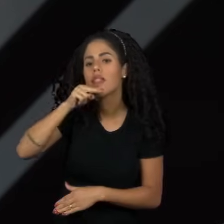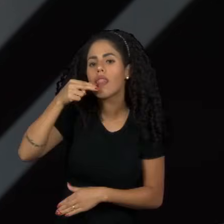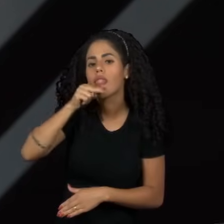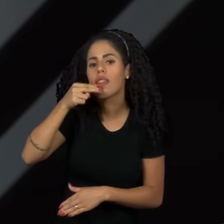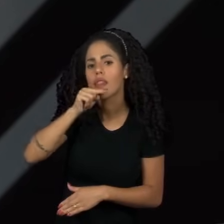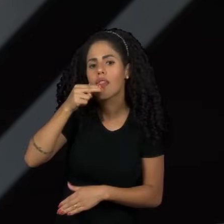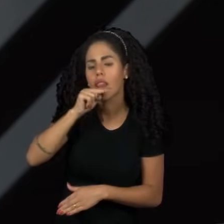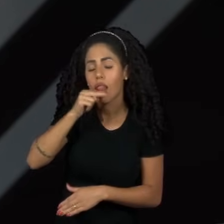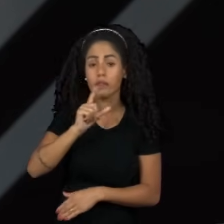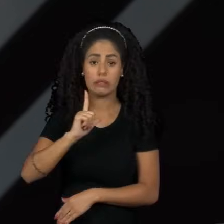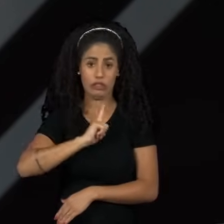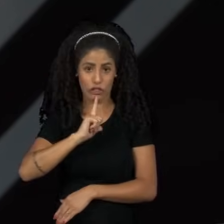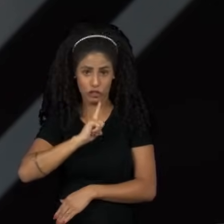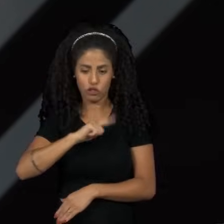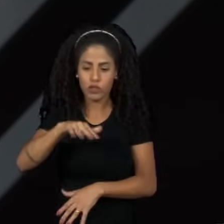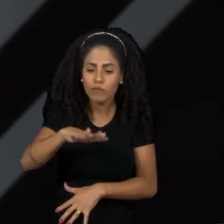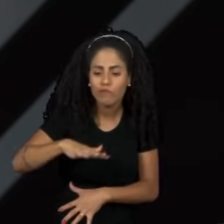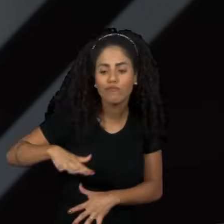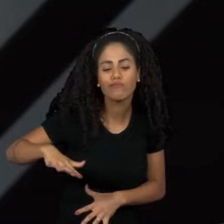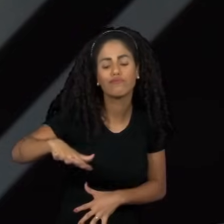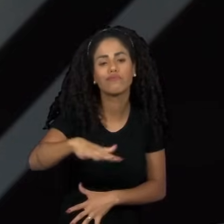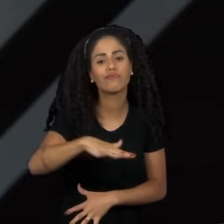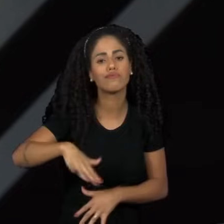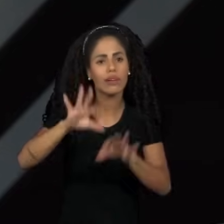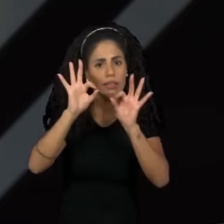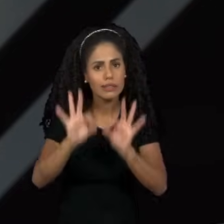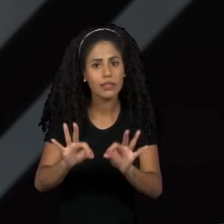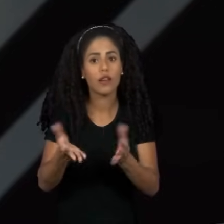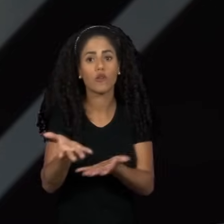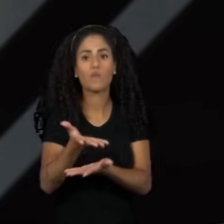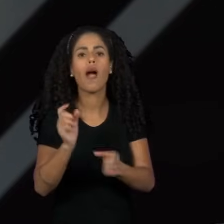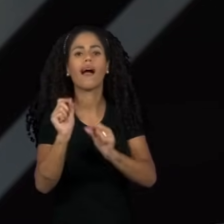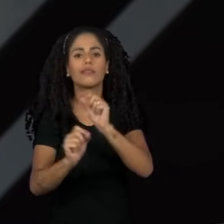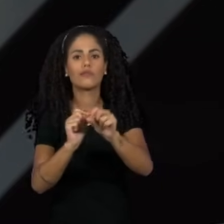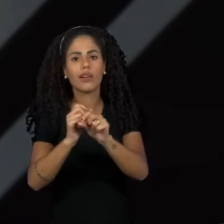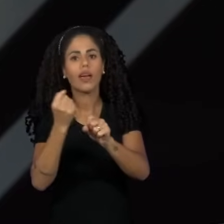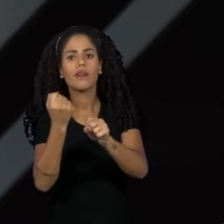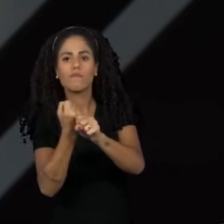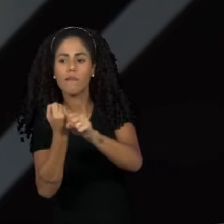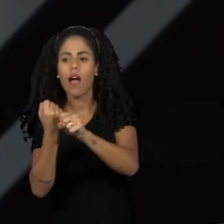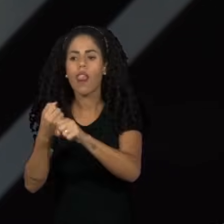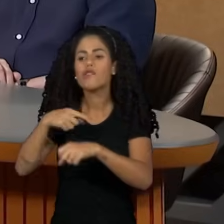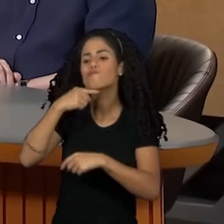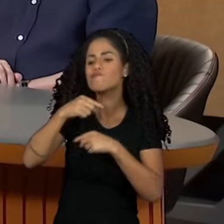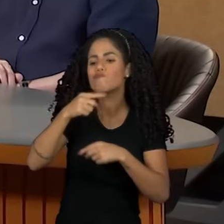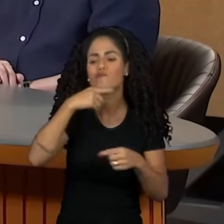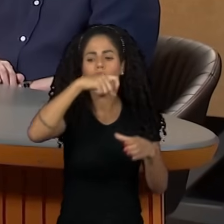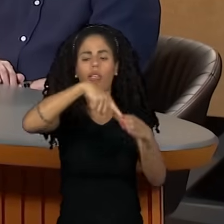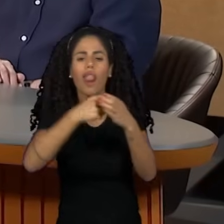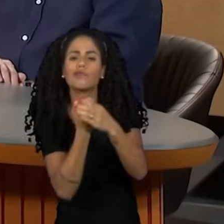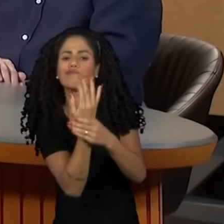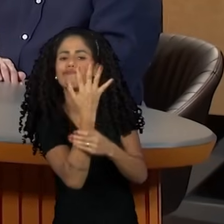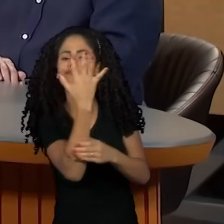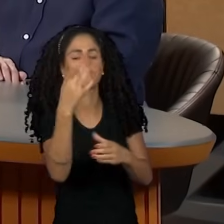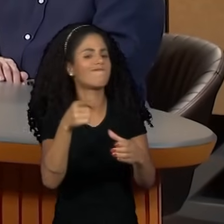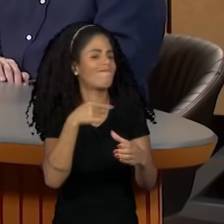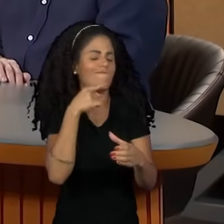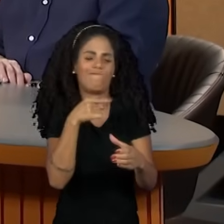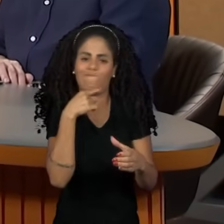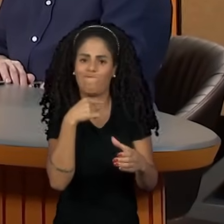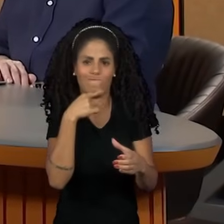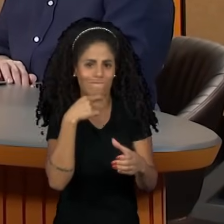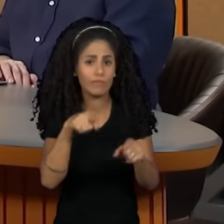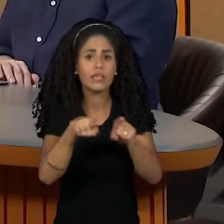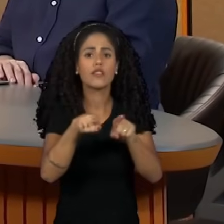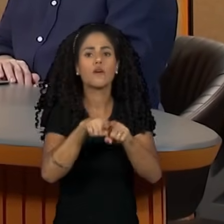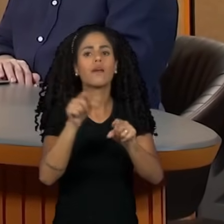contratante de terras para cana, devolvido por improdutividade, baixa produtividade,